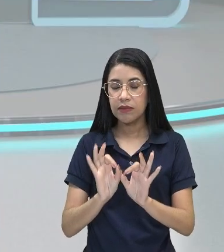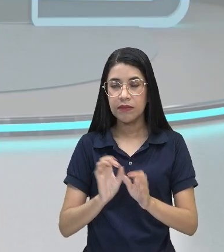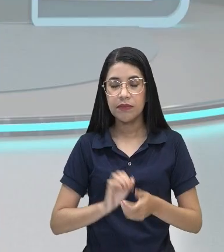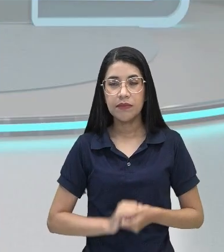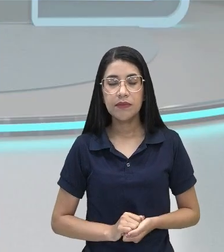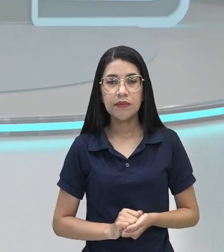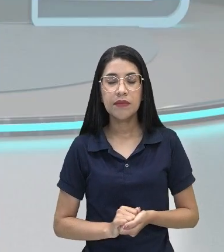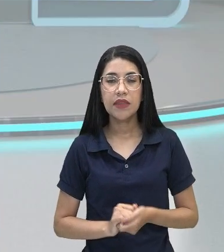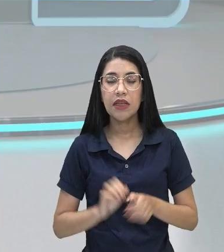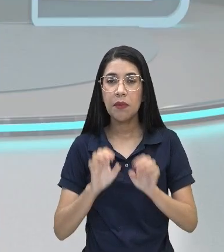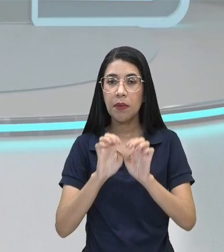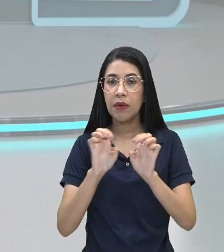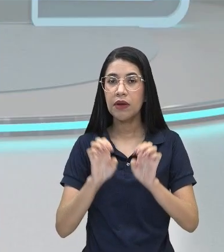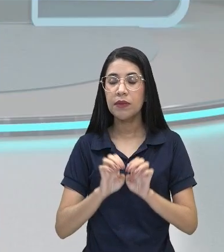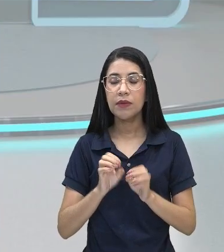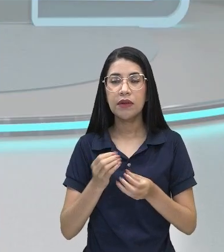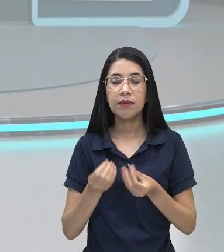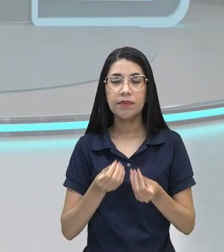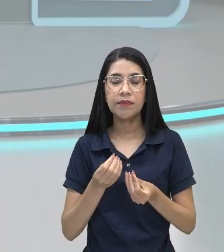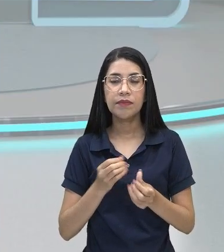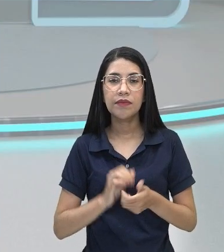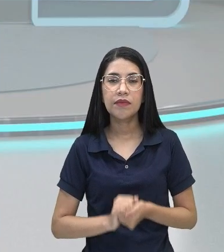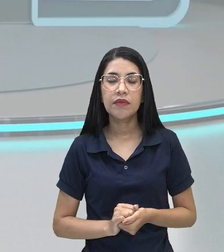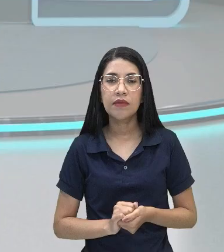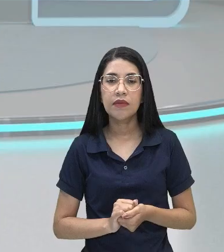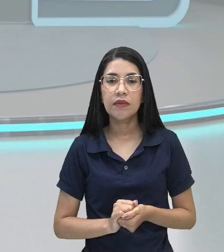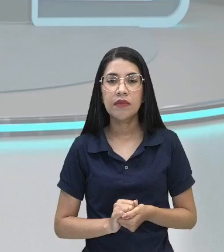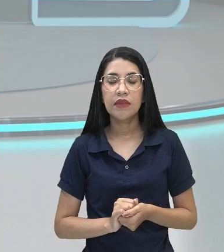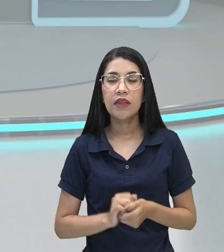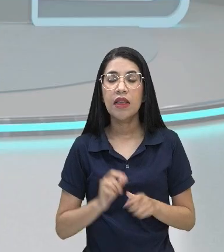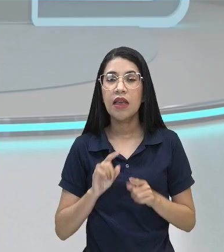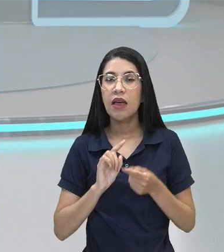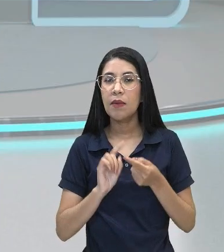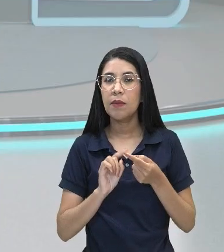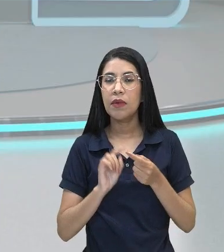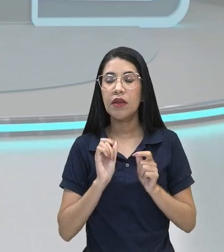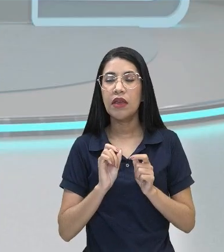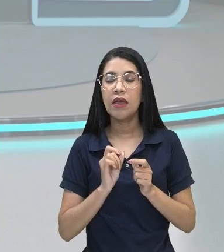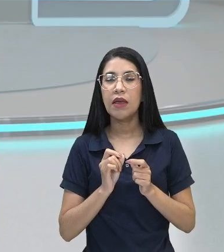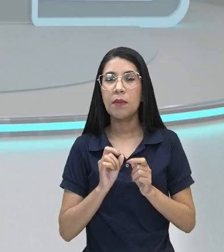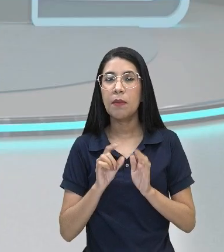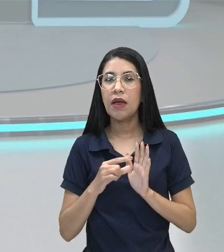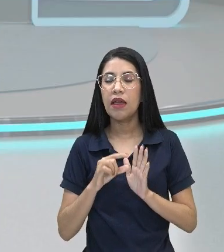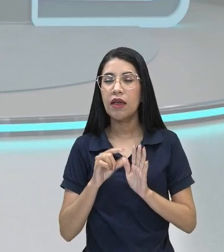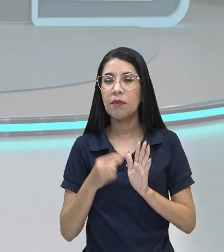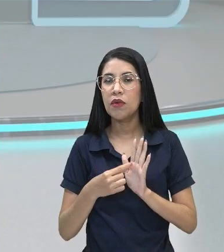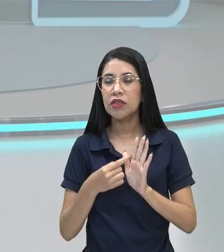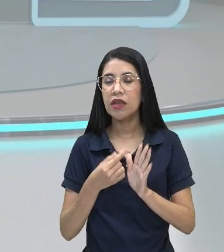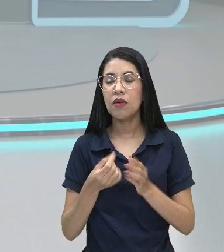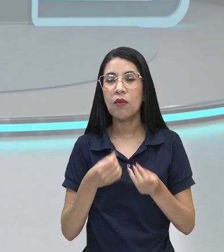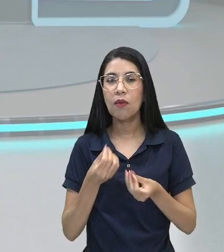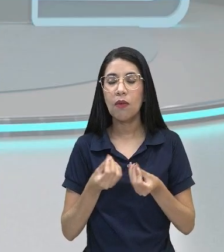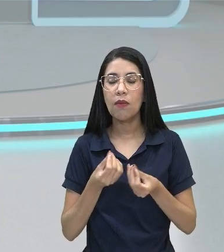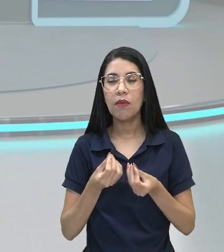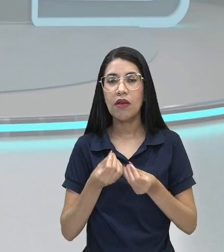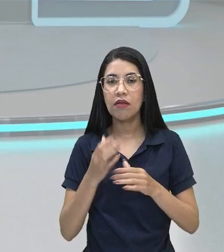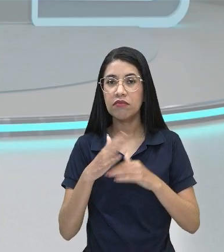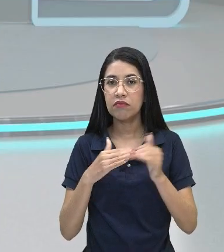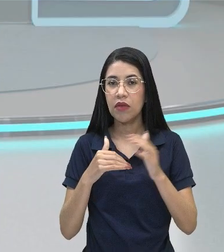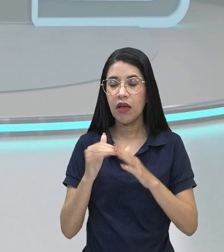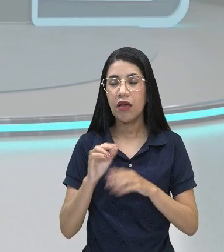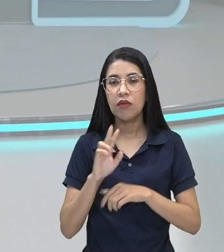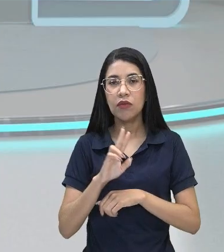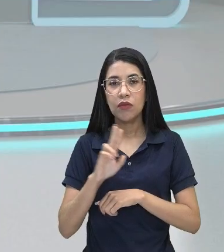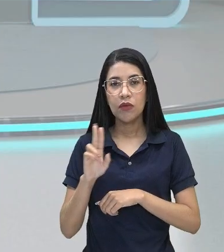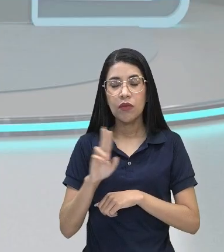a estrutura da resenha compreende a identificação da obra. Como é essa identificação? O